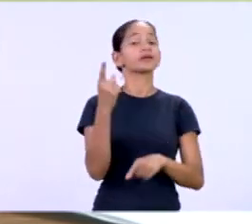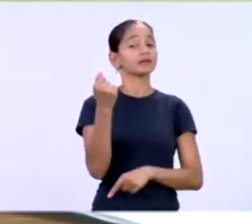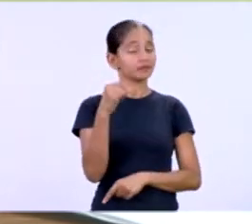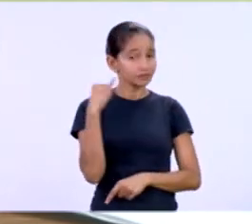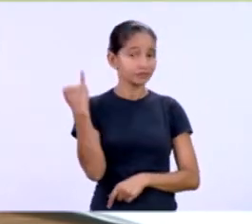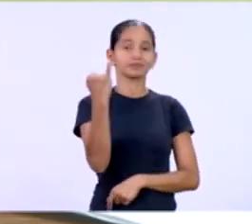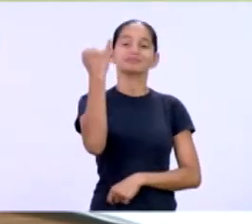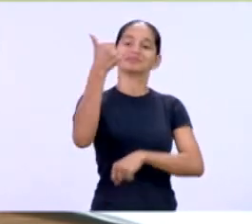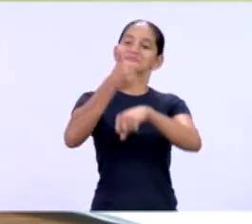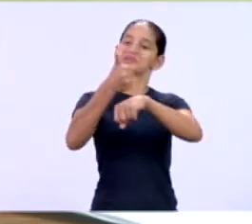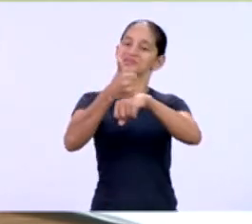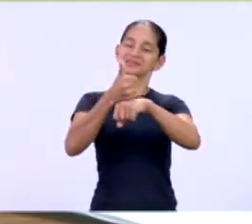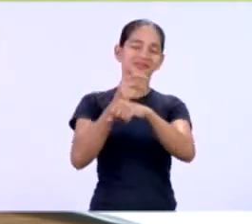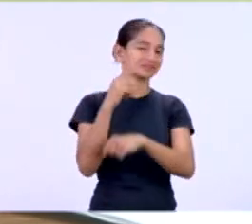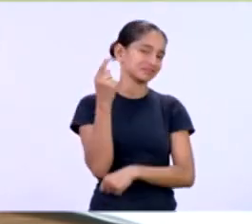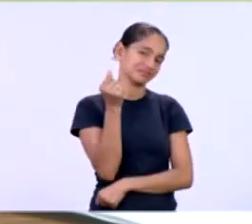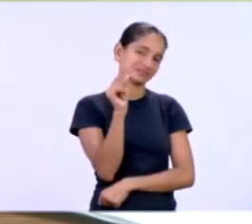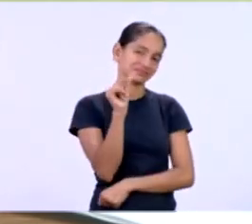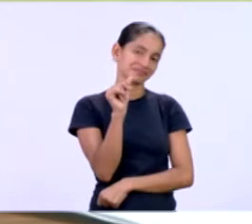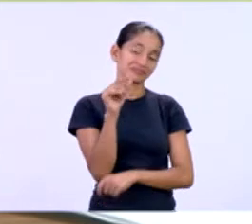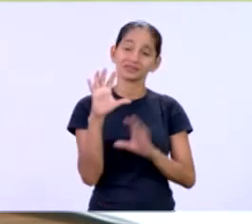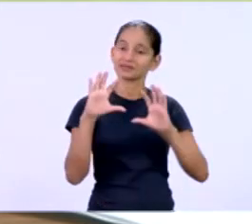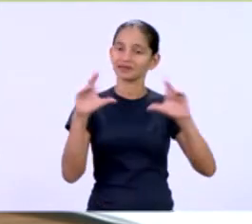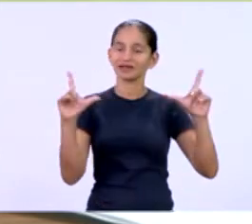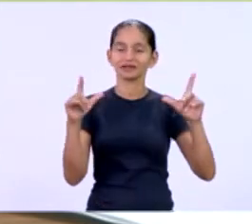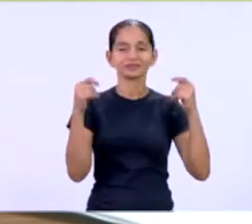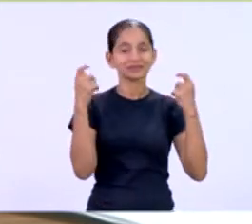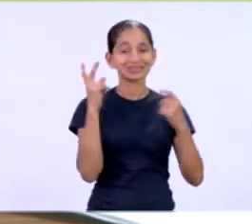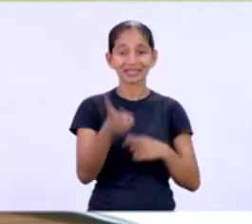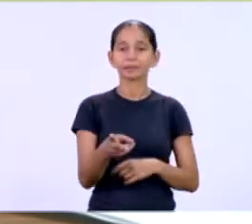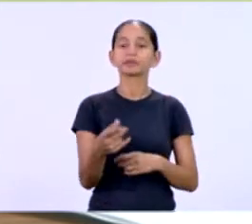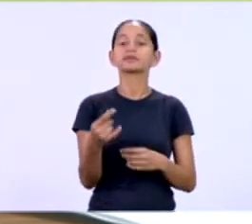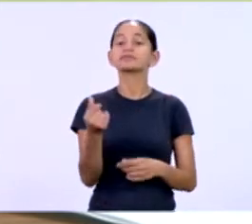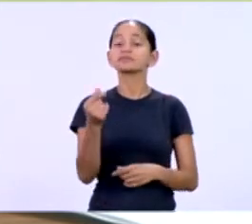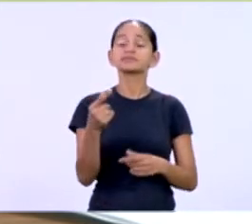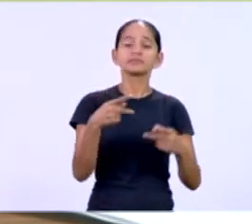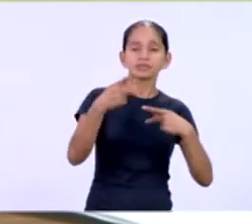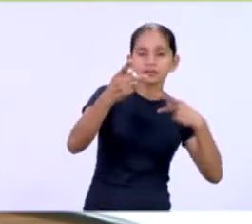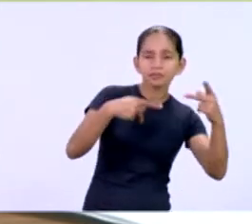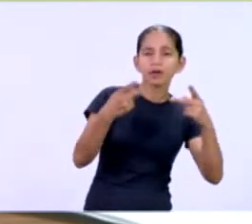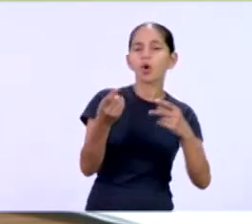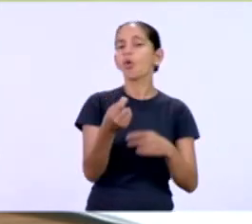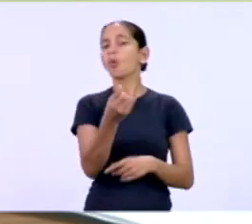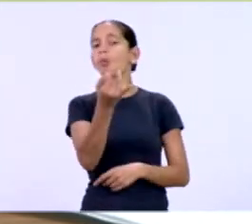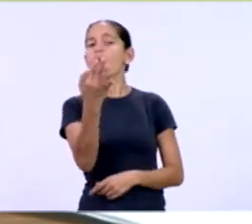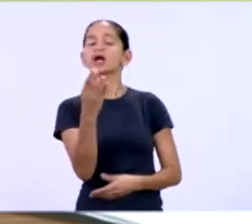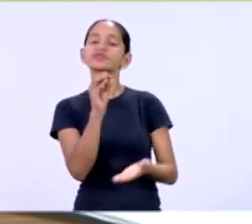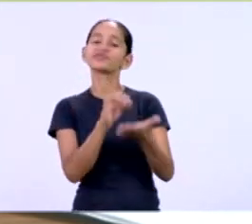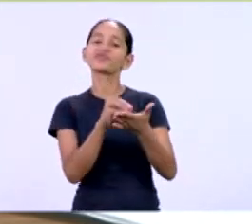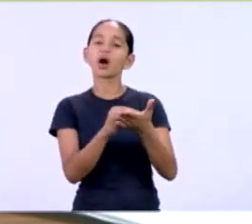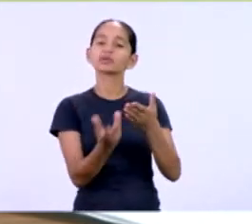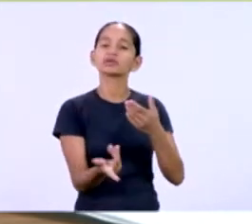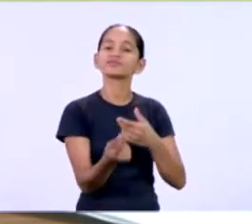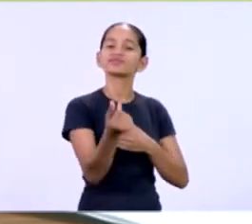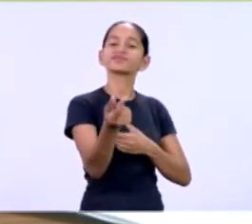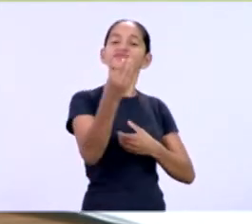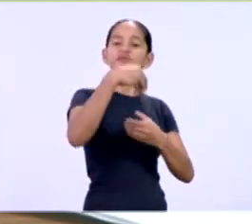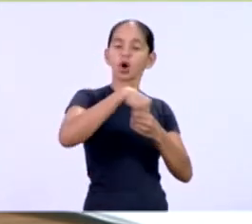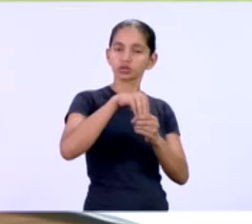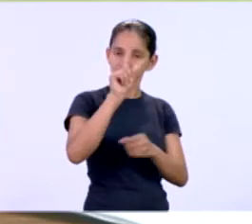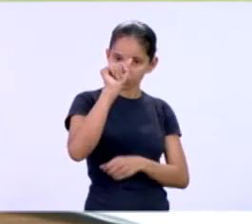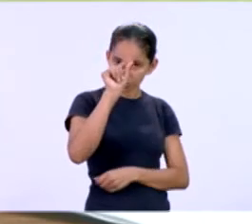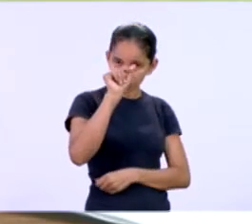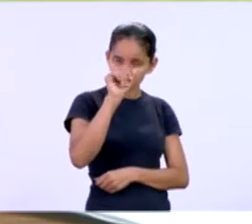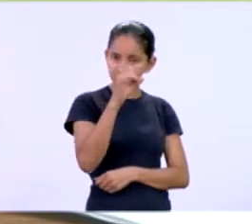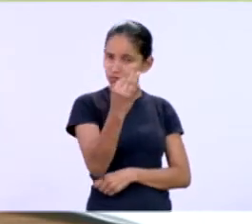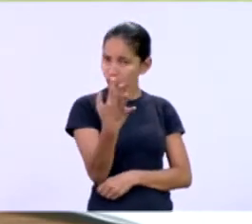financeira também nós precisamos estar atento e fazer um planejamento, previsão de entradas, de receitas e também